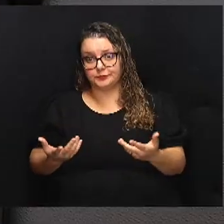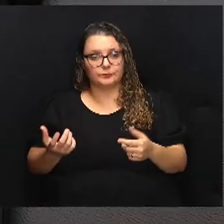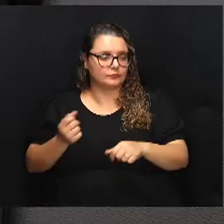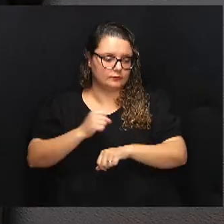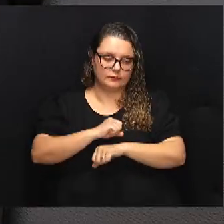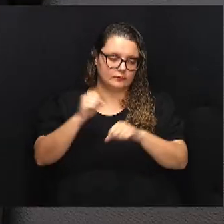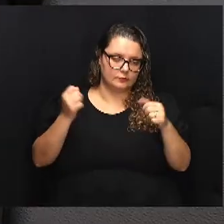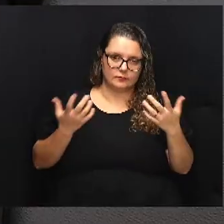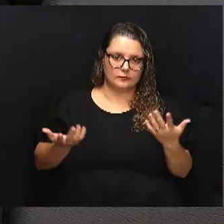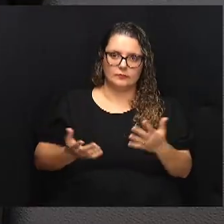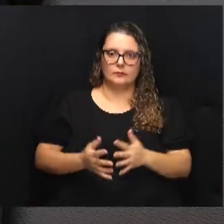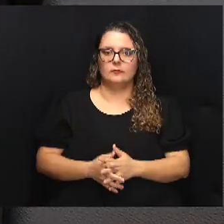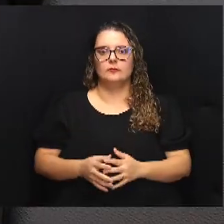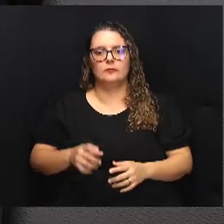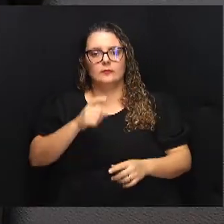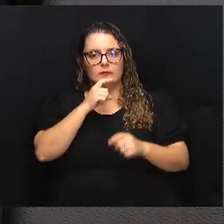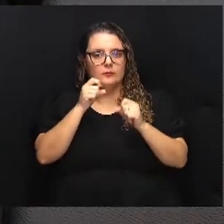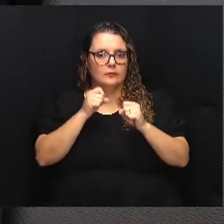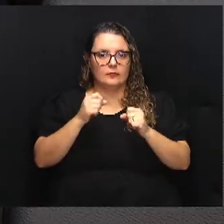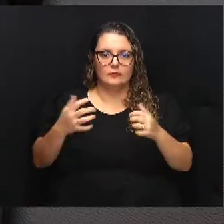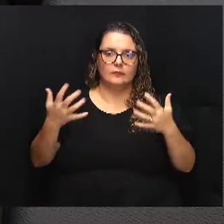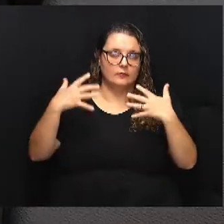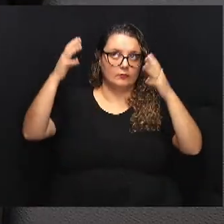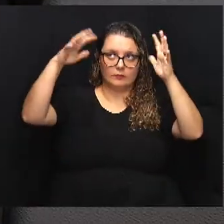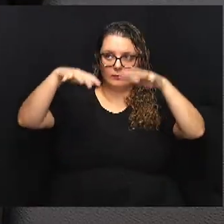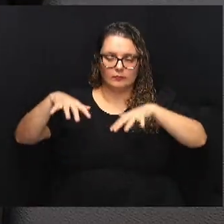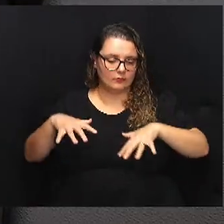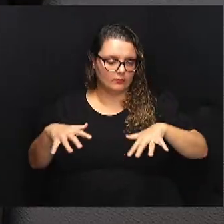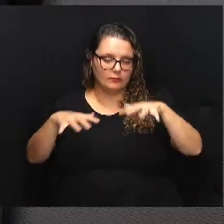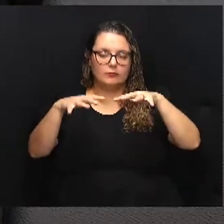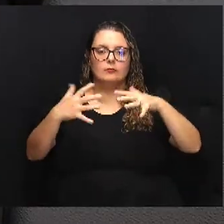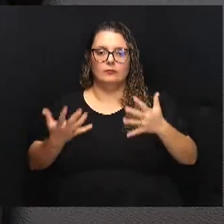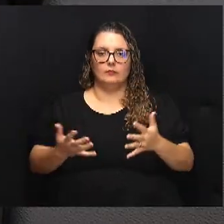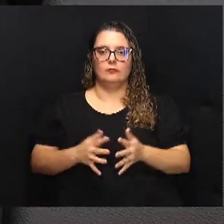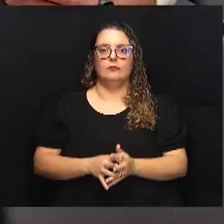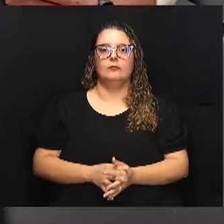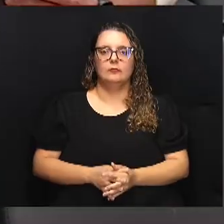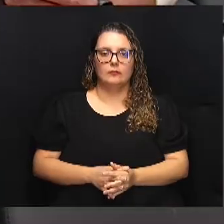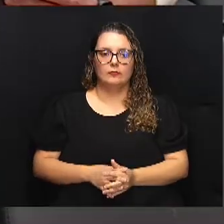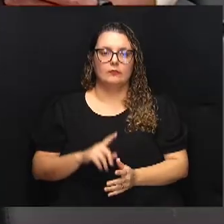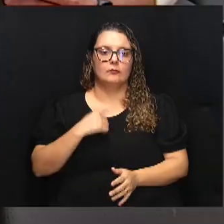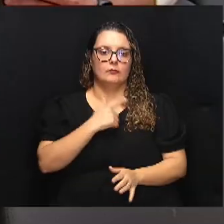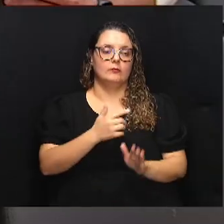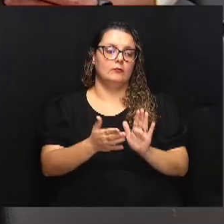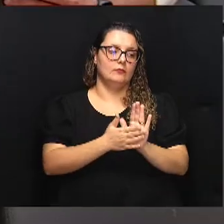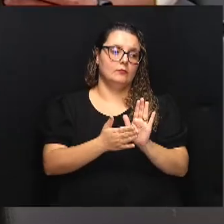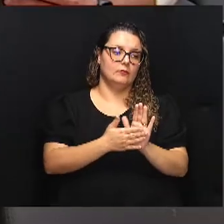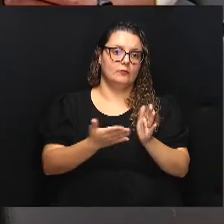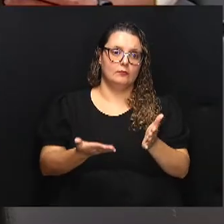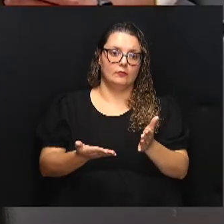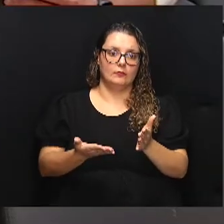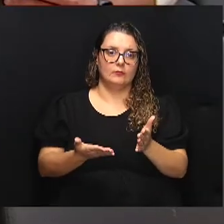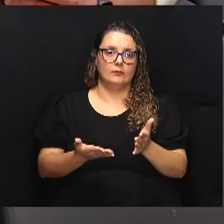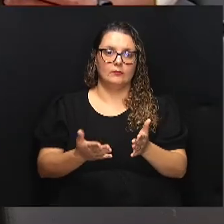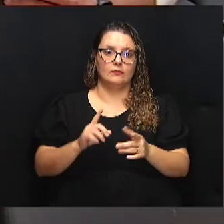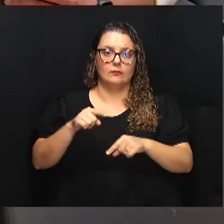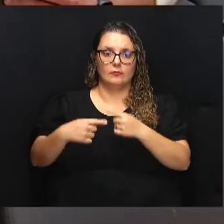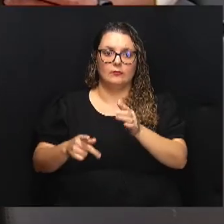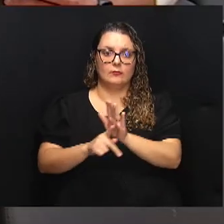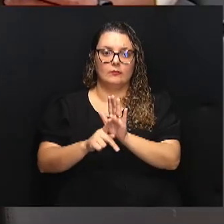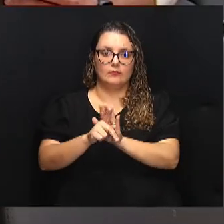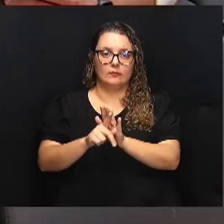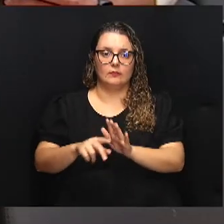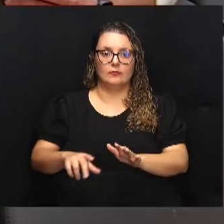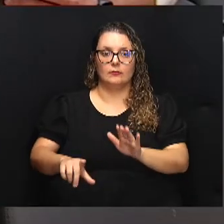temperaturas extremas, né? Frio, inundações, né? Chuva. Então a gente propôs isso e a gente também está com outro projeto de lei